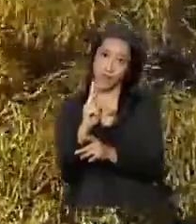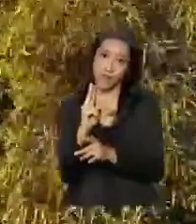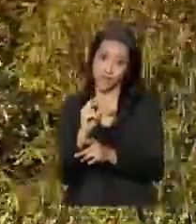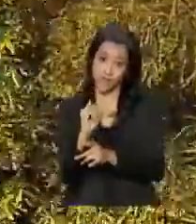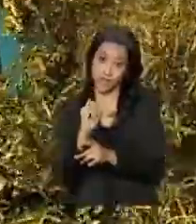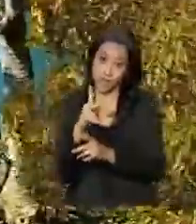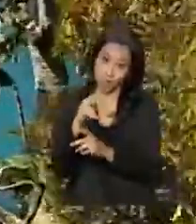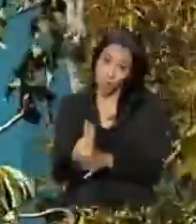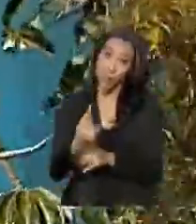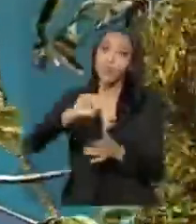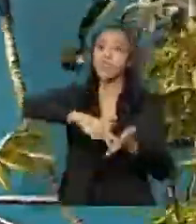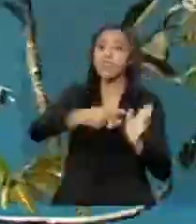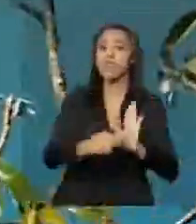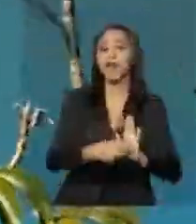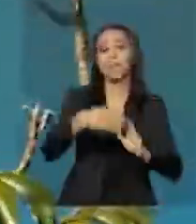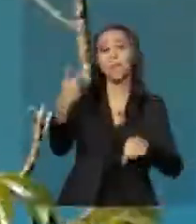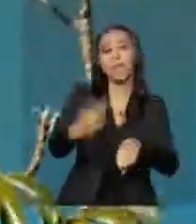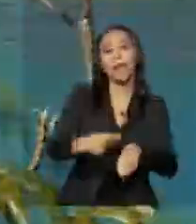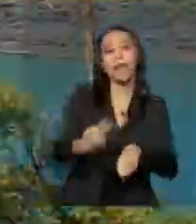cantam.